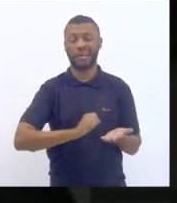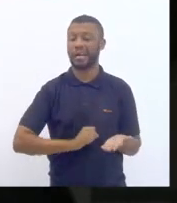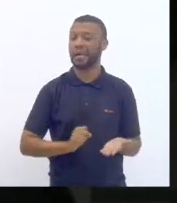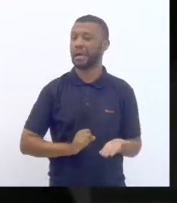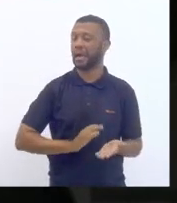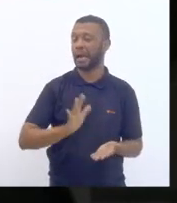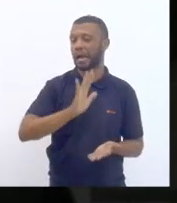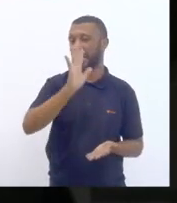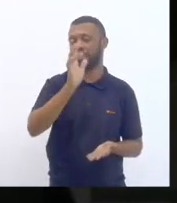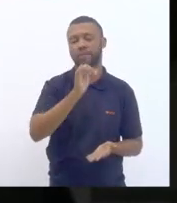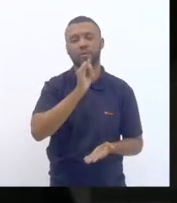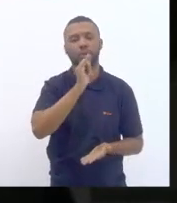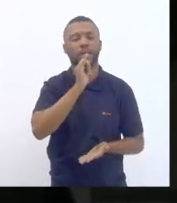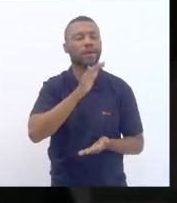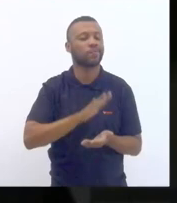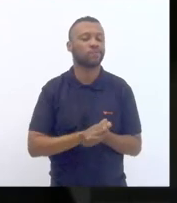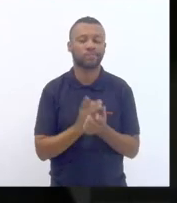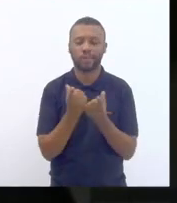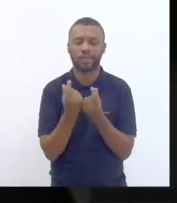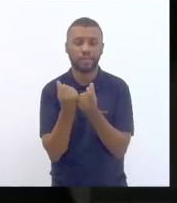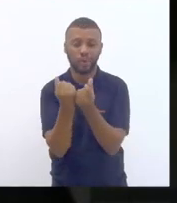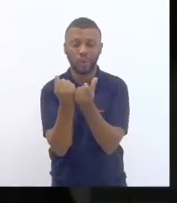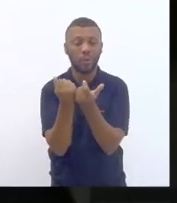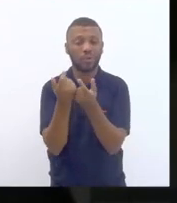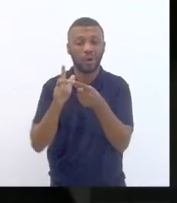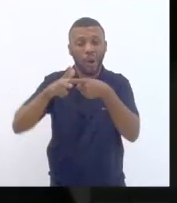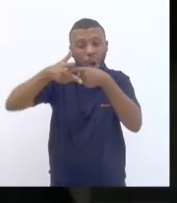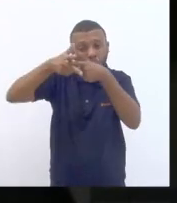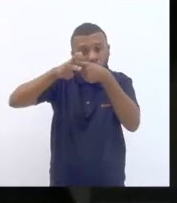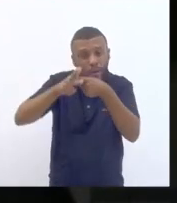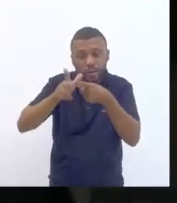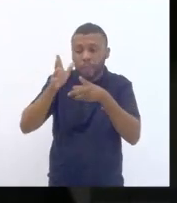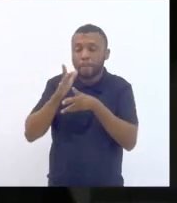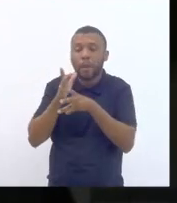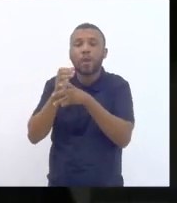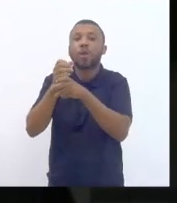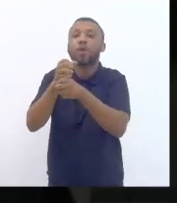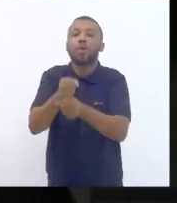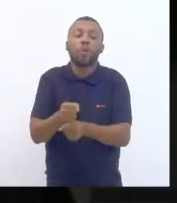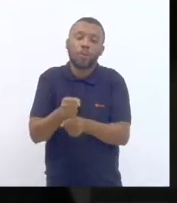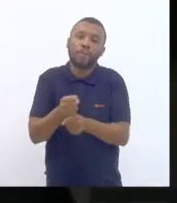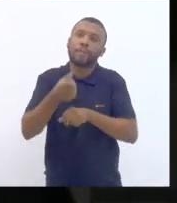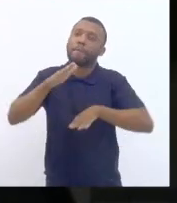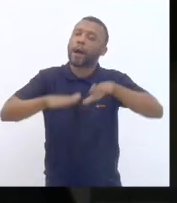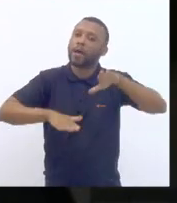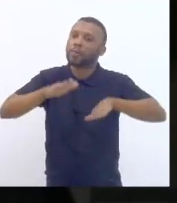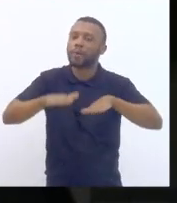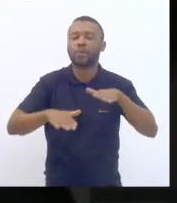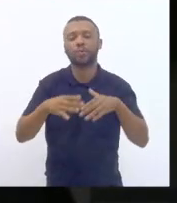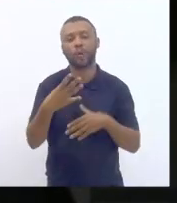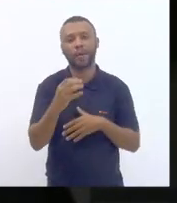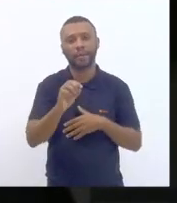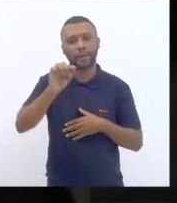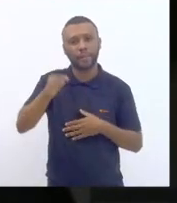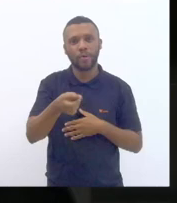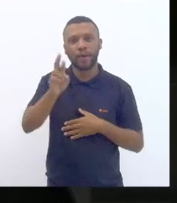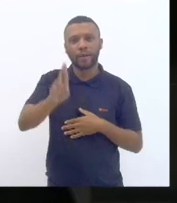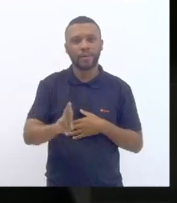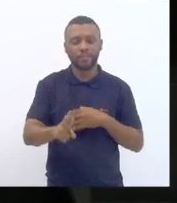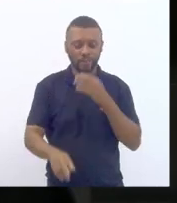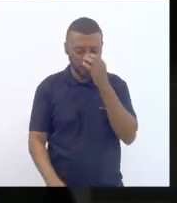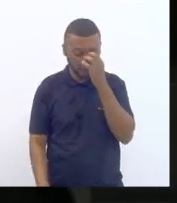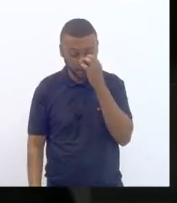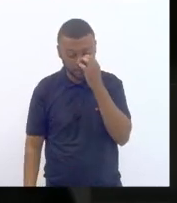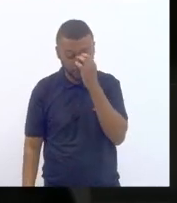comum traseiro da valor presente isso é corrigido monetariamente deve ser algo comuns r$ 40000